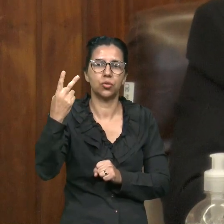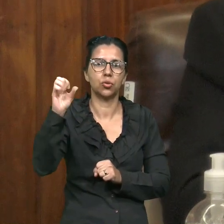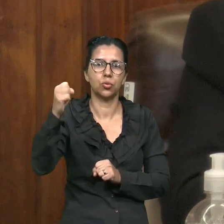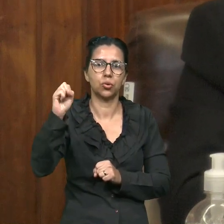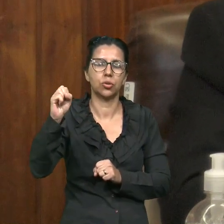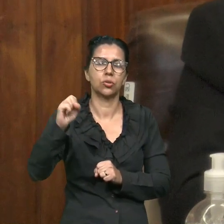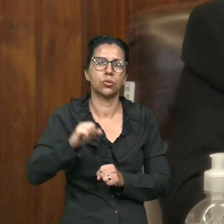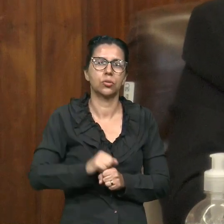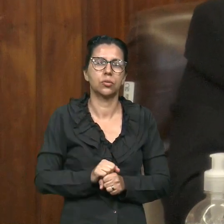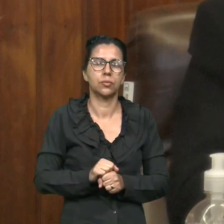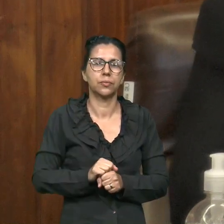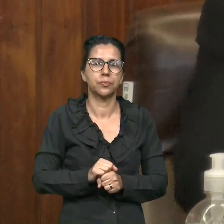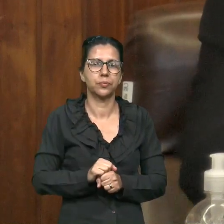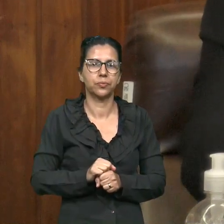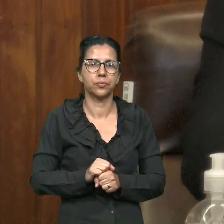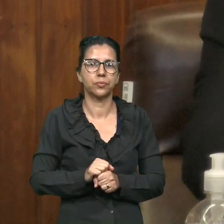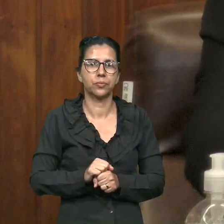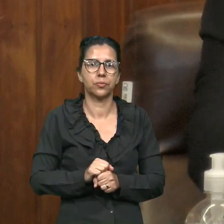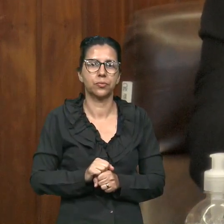R$ 377.028,91.